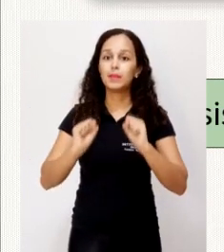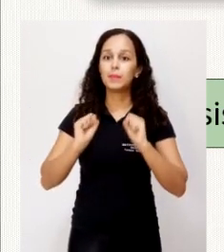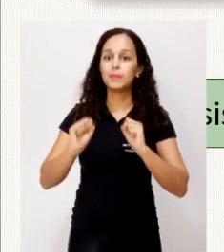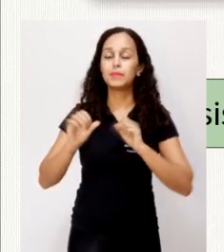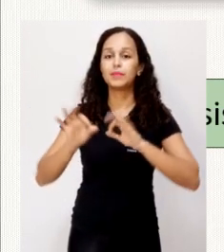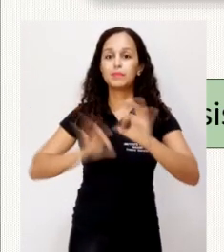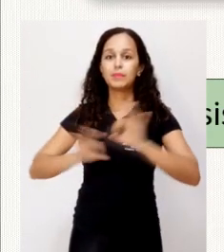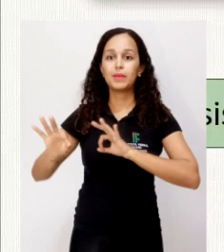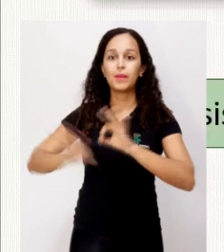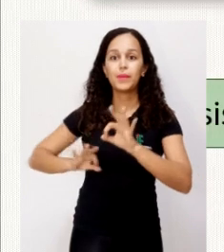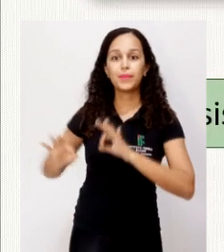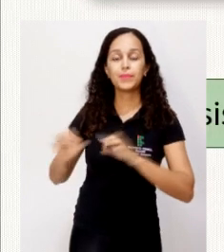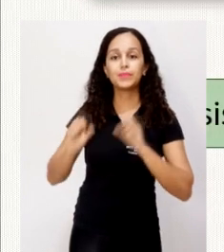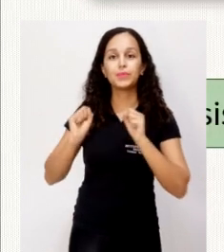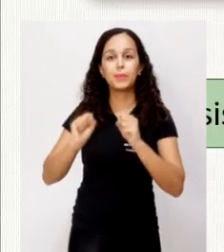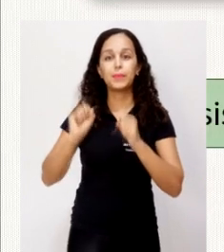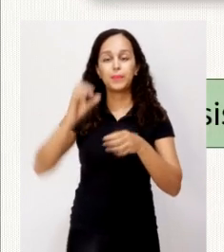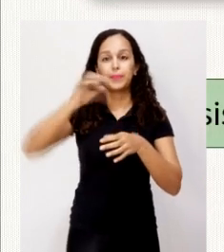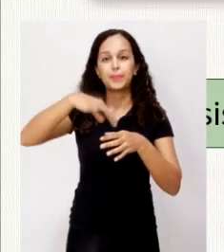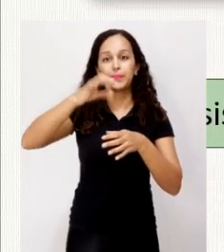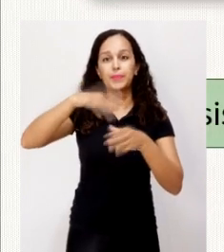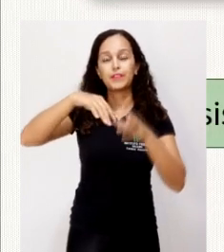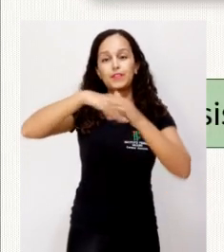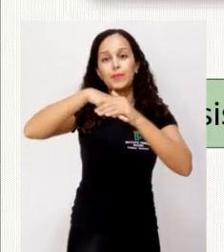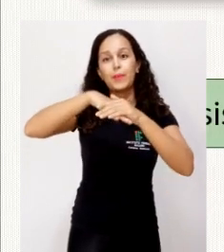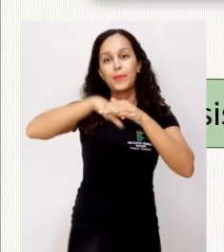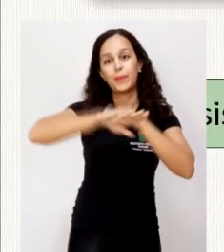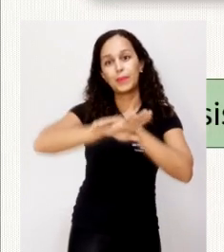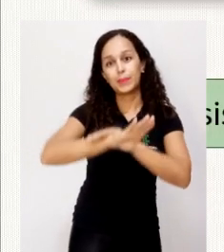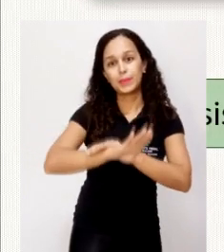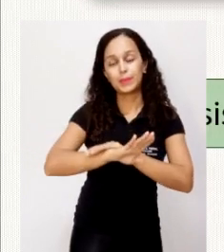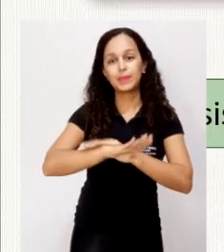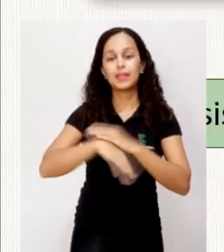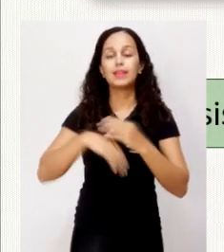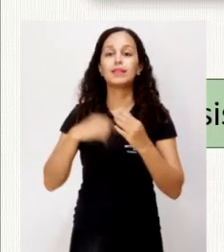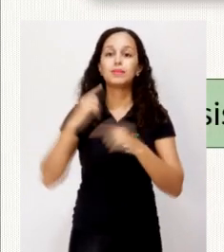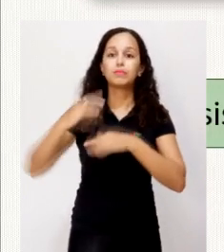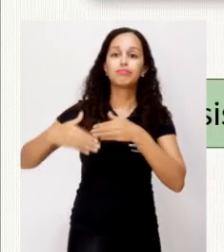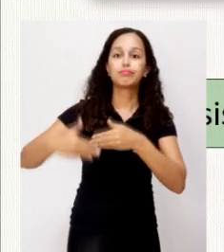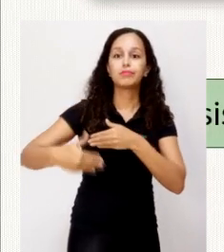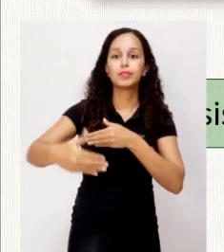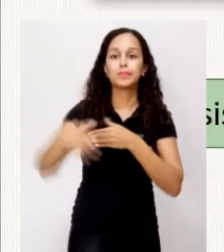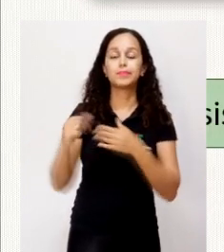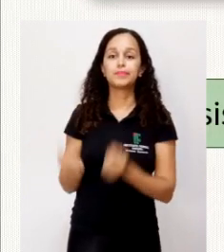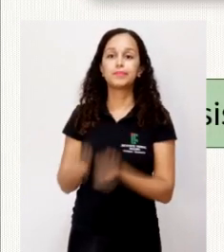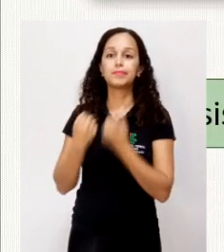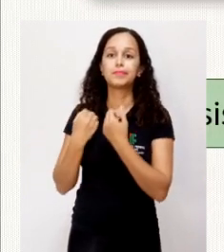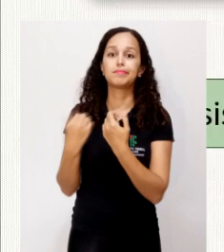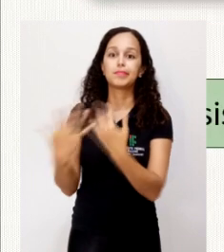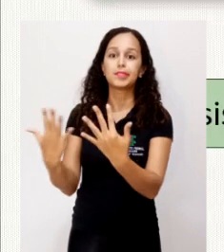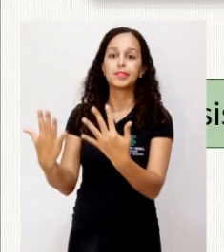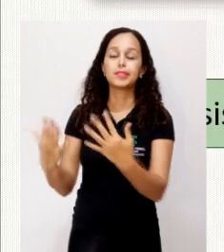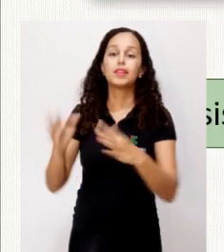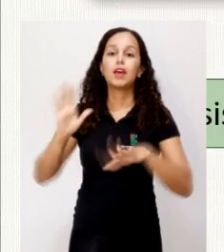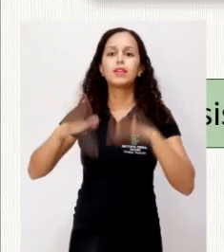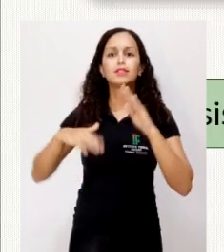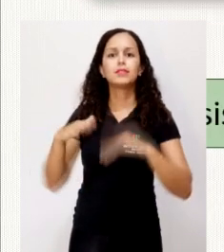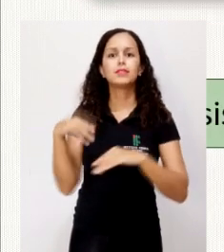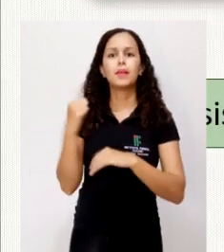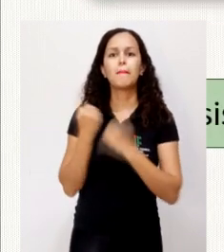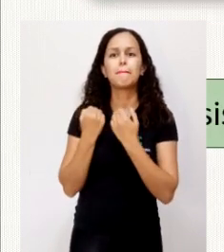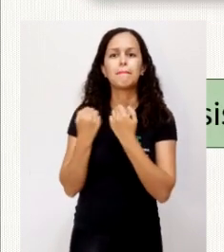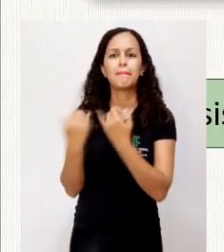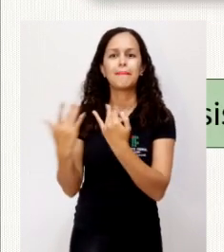podem ser multiplicadas, que podem ser conservadas por muito tempo para serem cultivadas. Muitas das punks